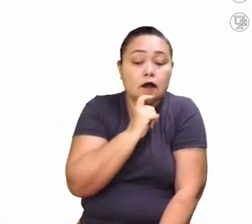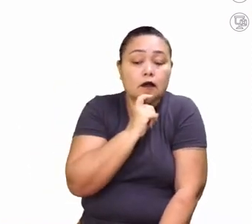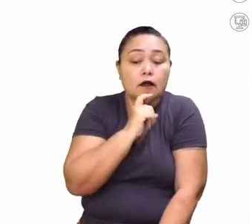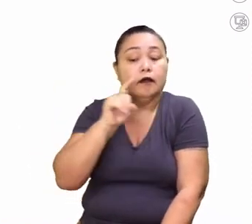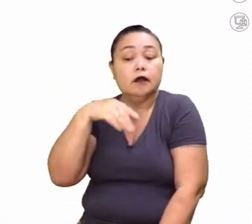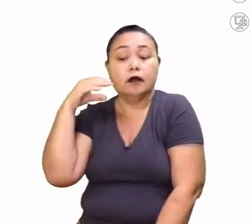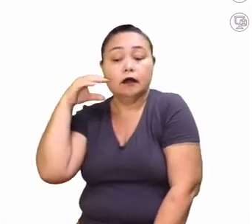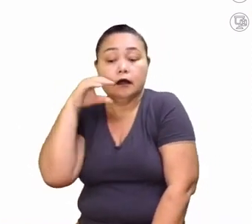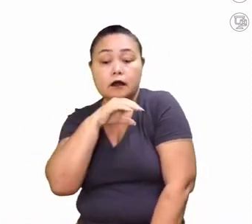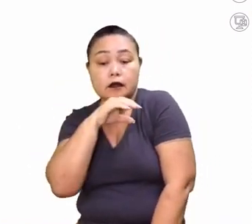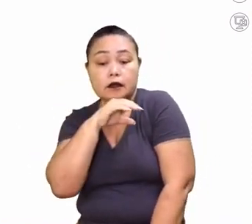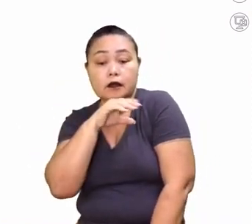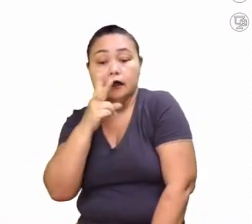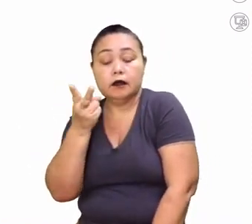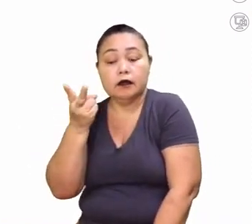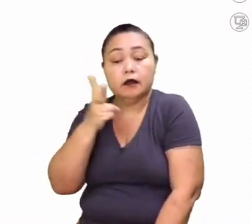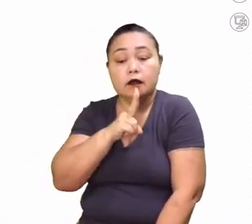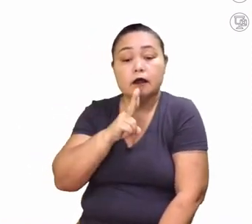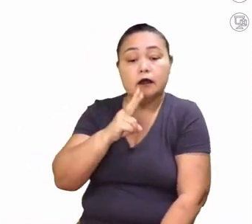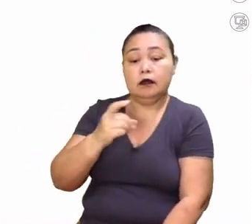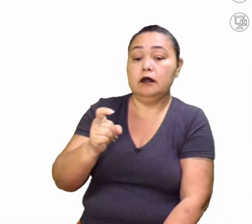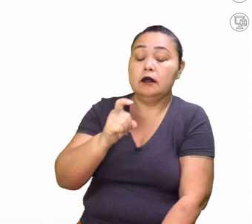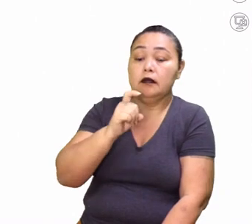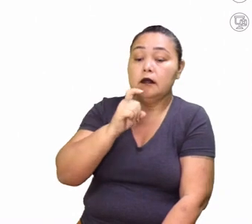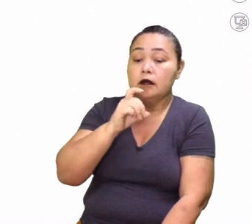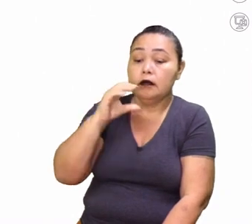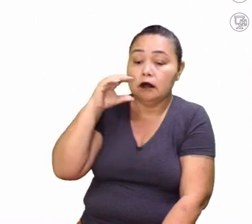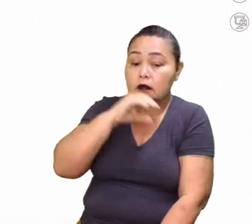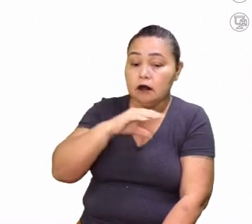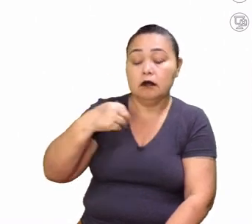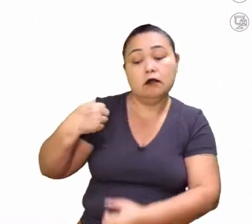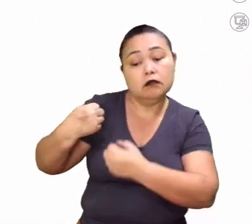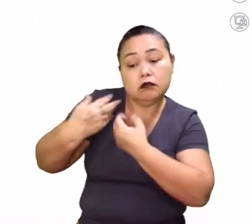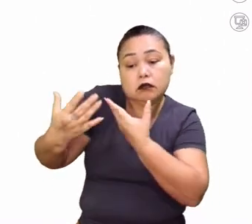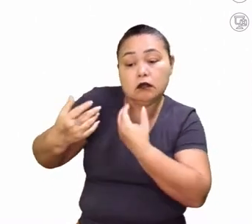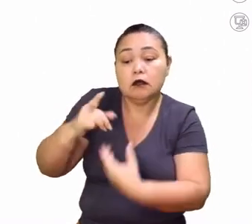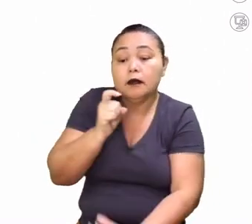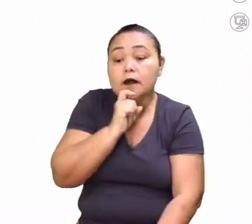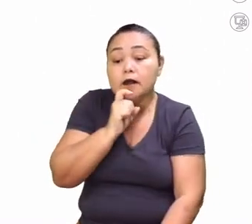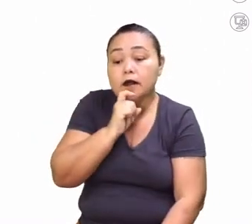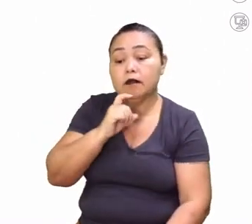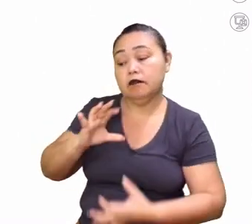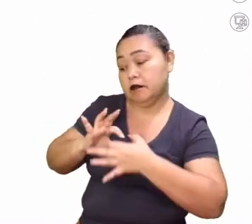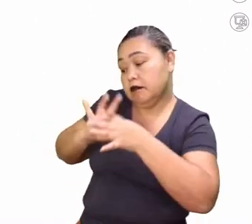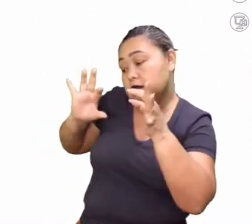quente por frio de maneira espontânea tranquila bem fácil